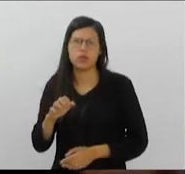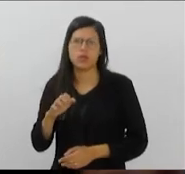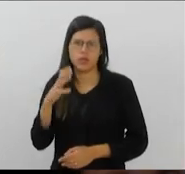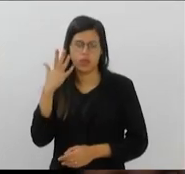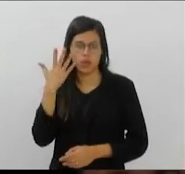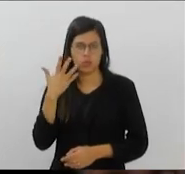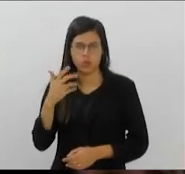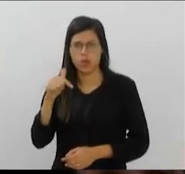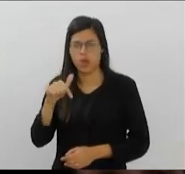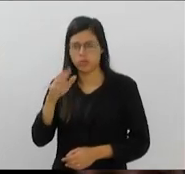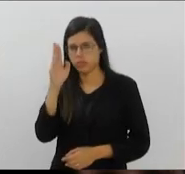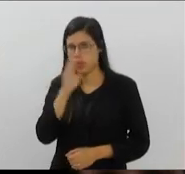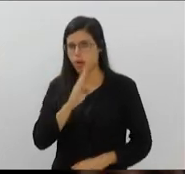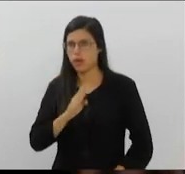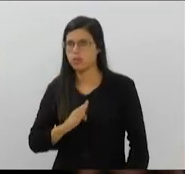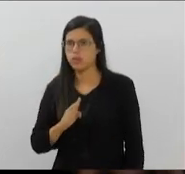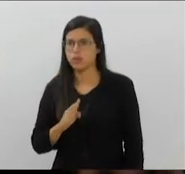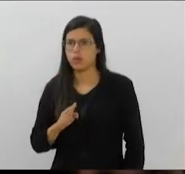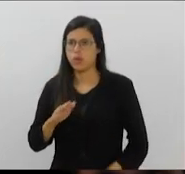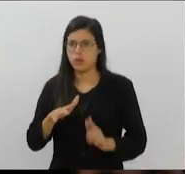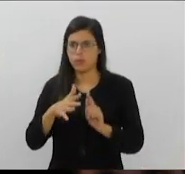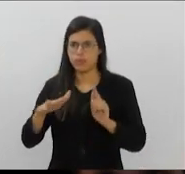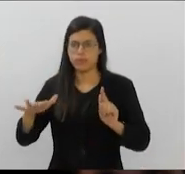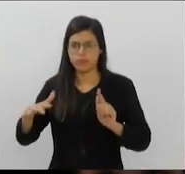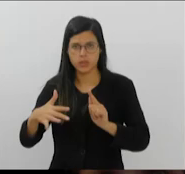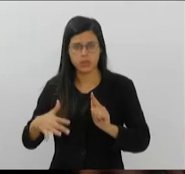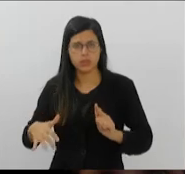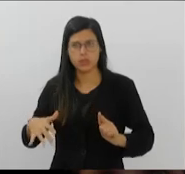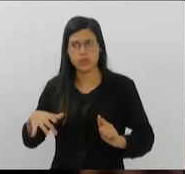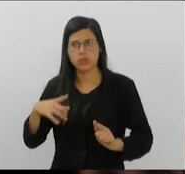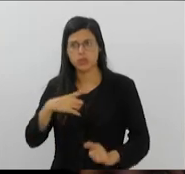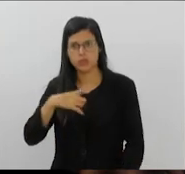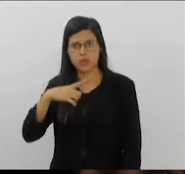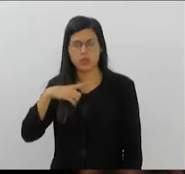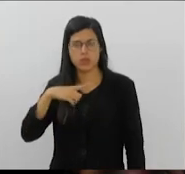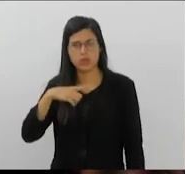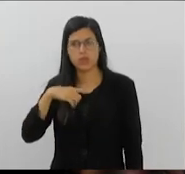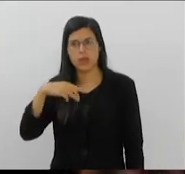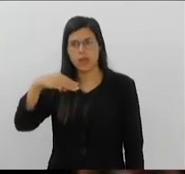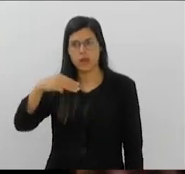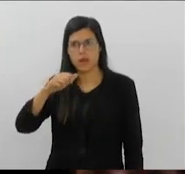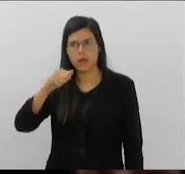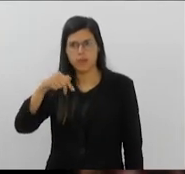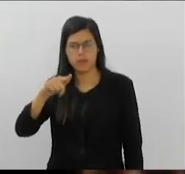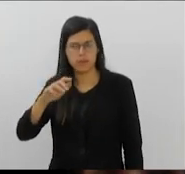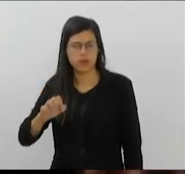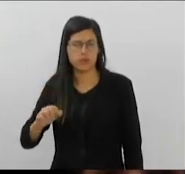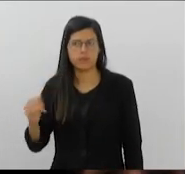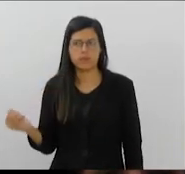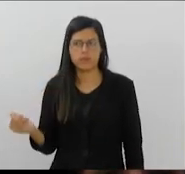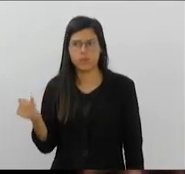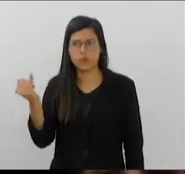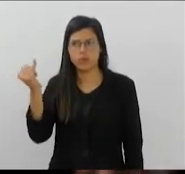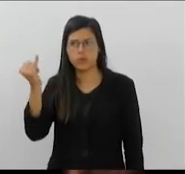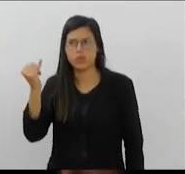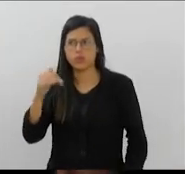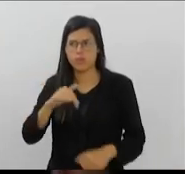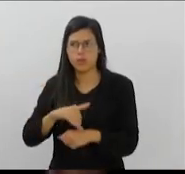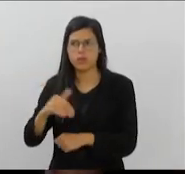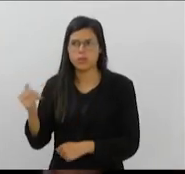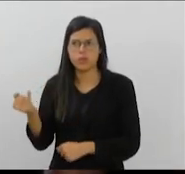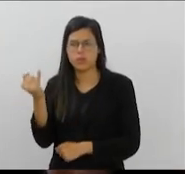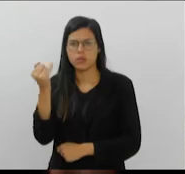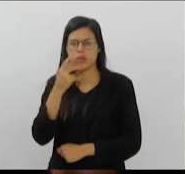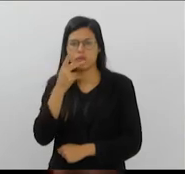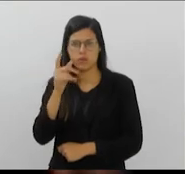nossa extensão na Baía de Guanabara é de 40 quilômetros de mangue dentro da Baía de Guanabara. Então isso é muito importante. E o que é mais importante dizer